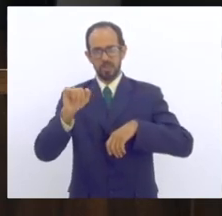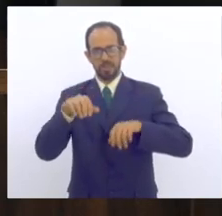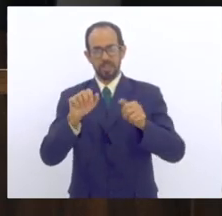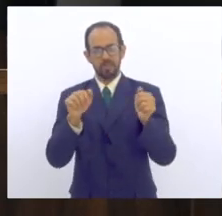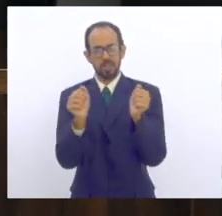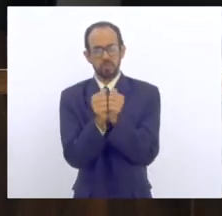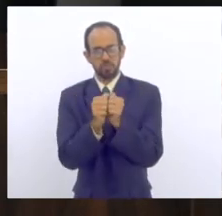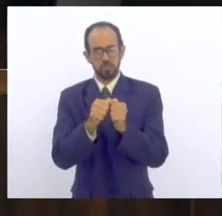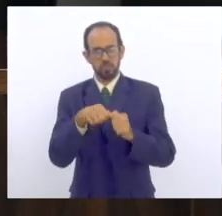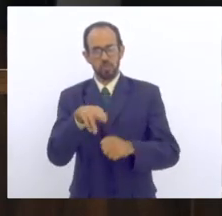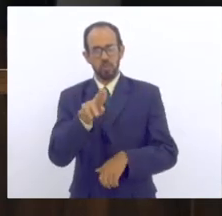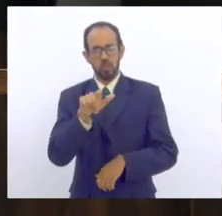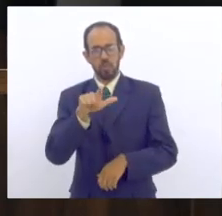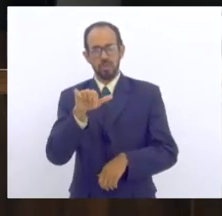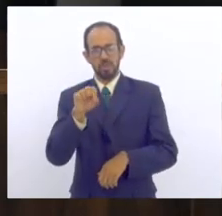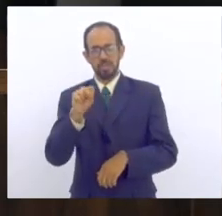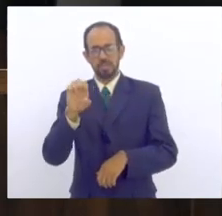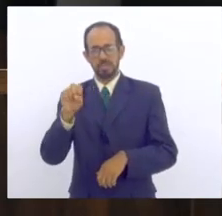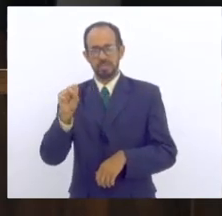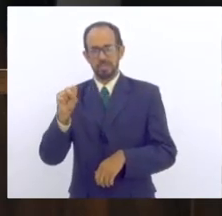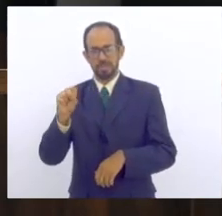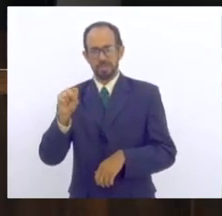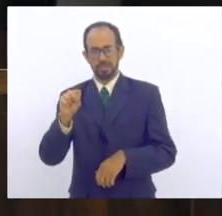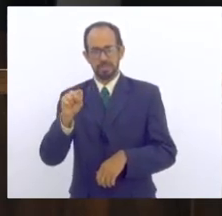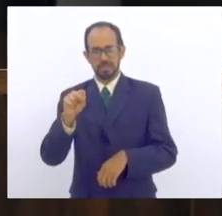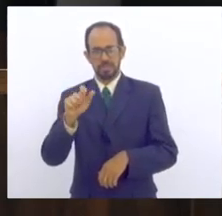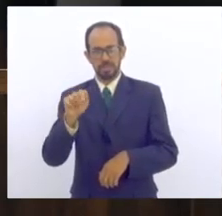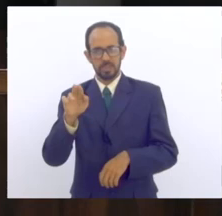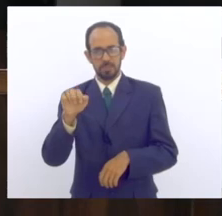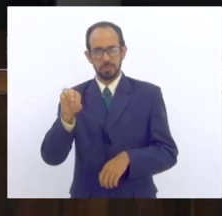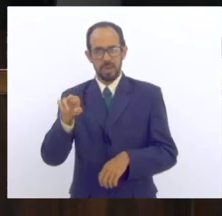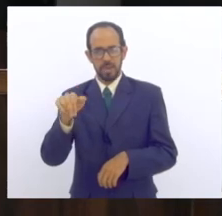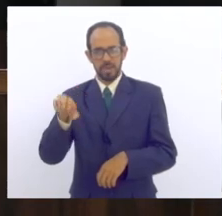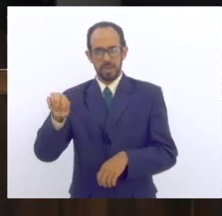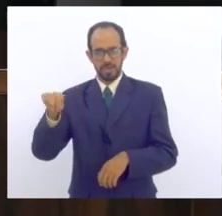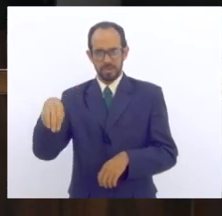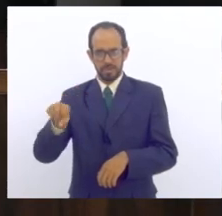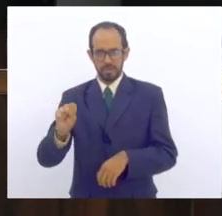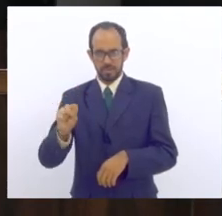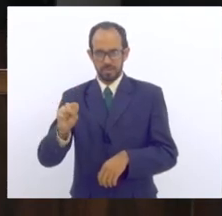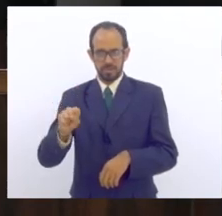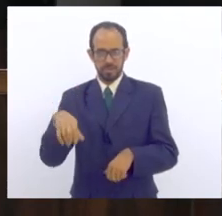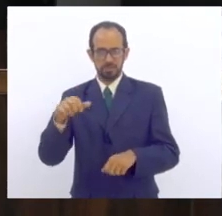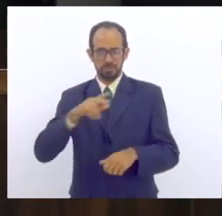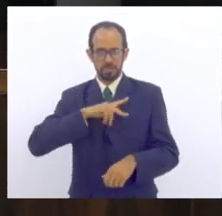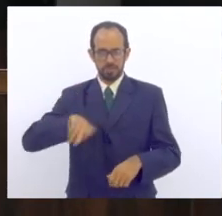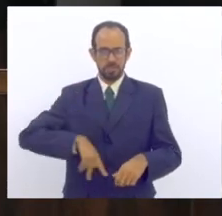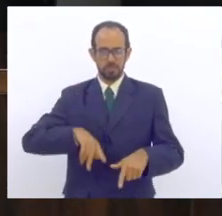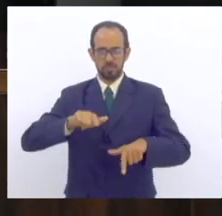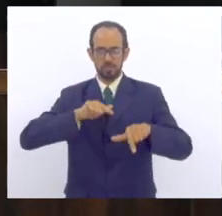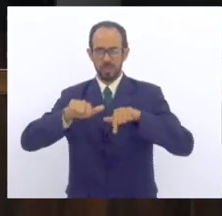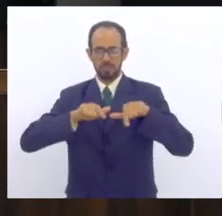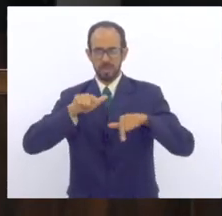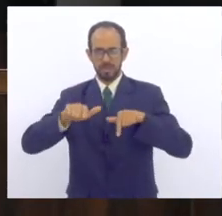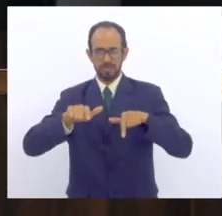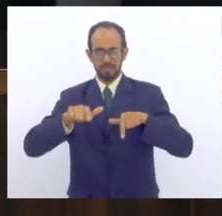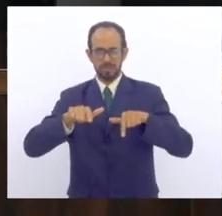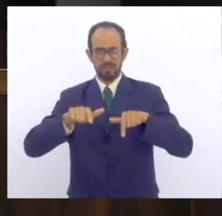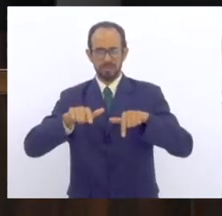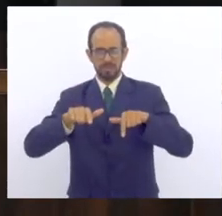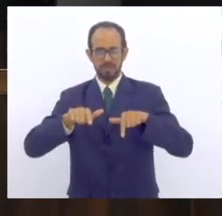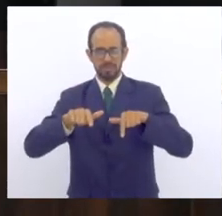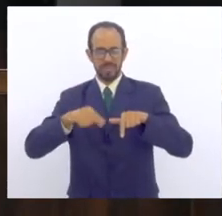Guimarães ele na presidência lá do Tiradentes Ulisses Guimarães presidindo os trabalhos falei essa cadeira aí eu também